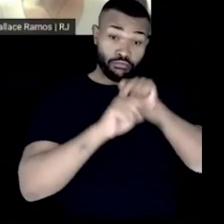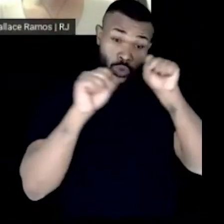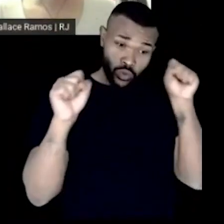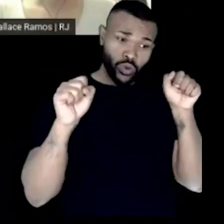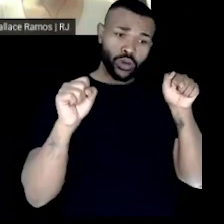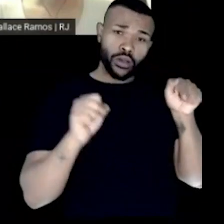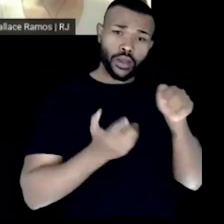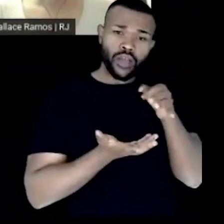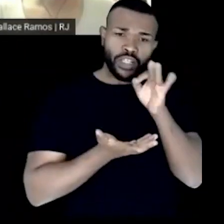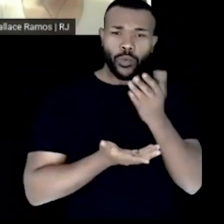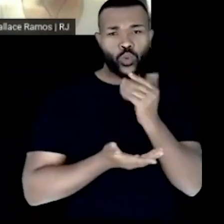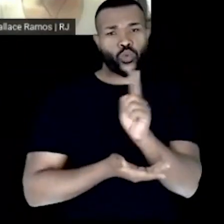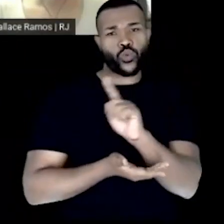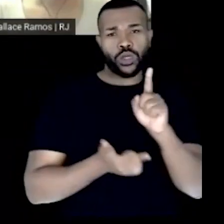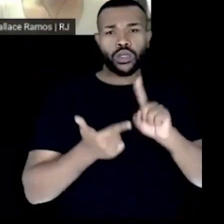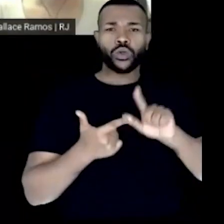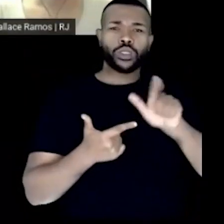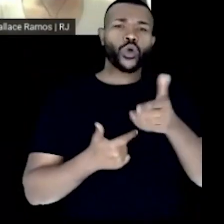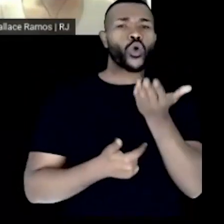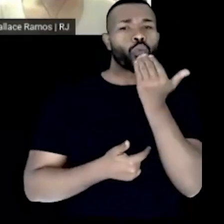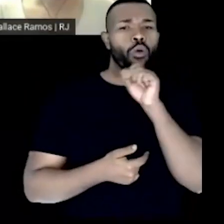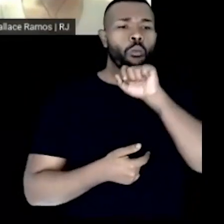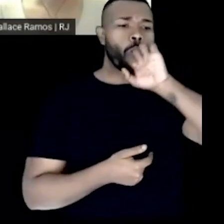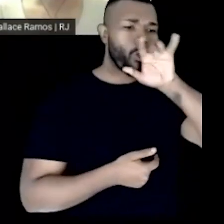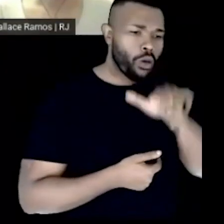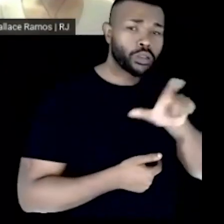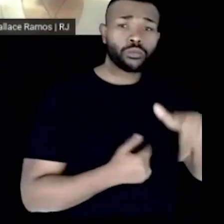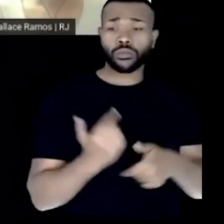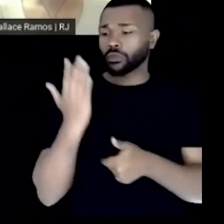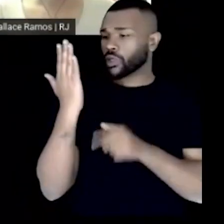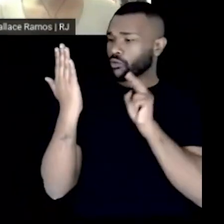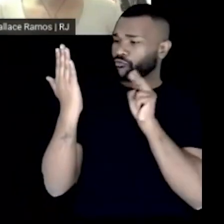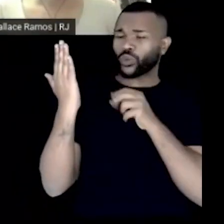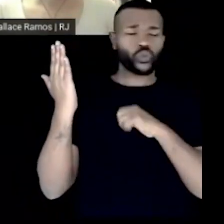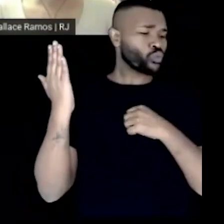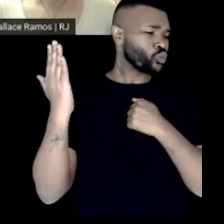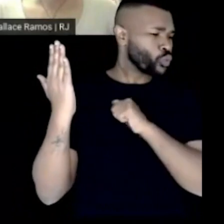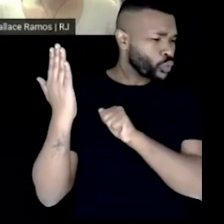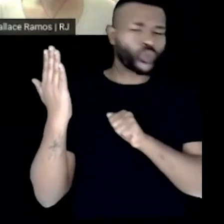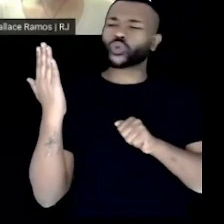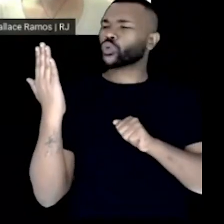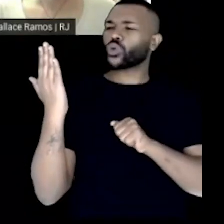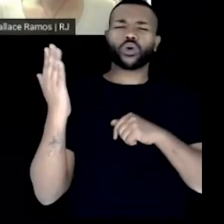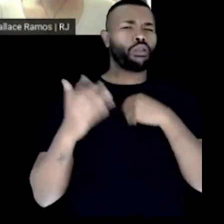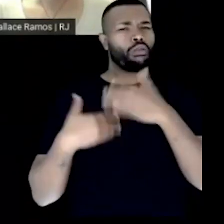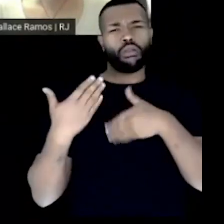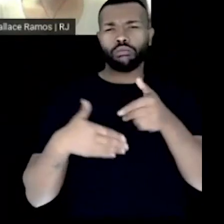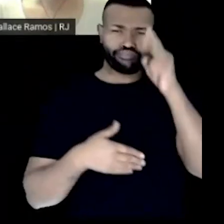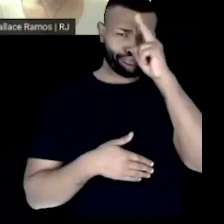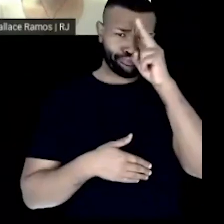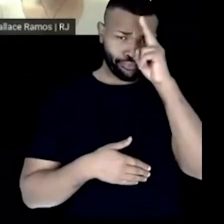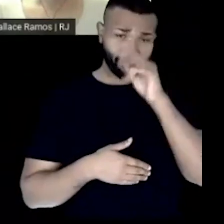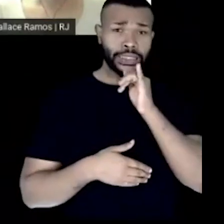a fulana acordou de manhã, e daí ela pulou o café da manhã, e daí ela comeu, e daí ela vomitou, e daí ela se olhou no espelho, e ela se odiou, e ela mediu